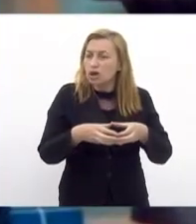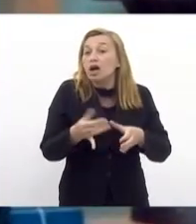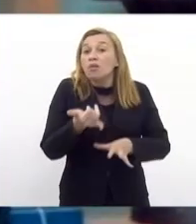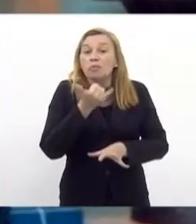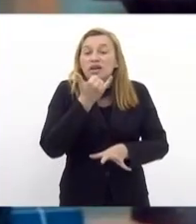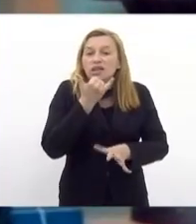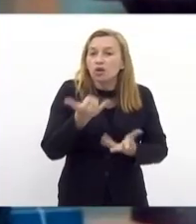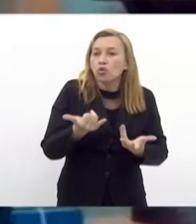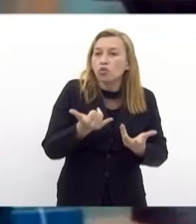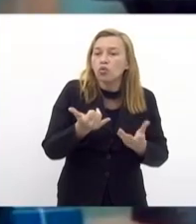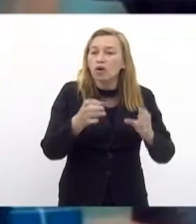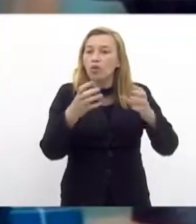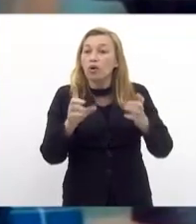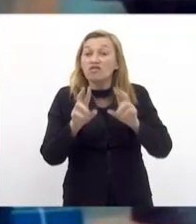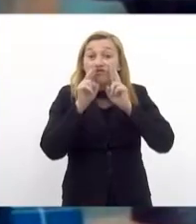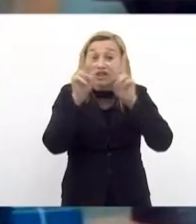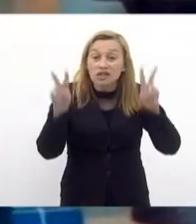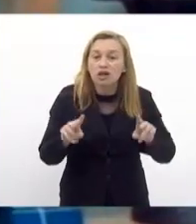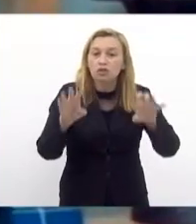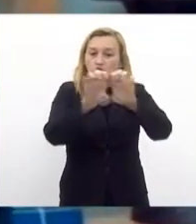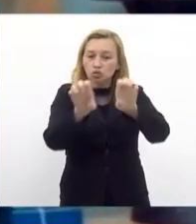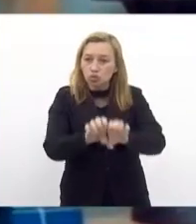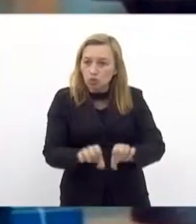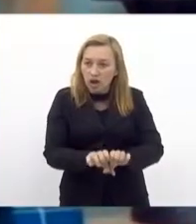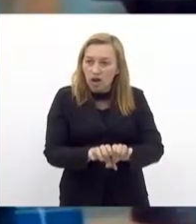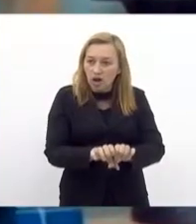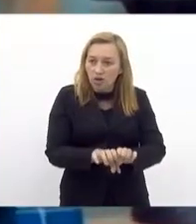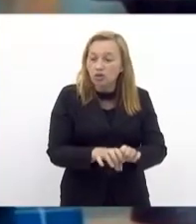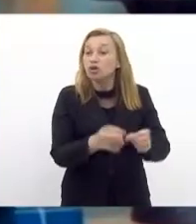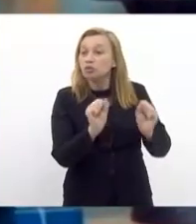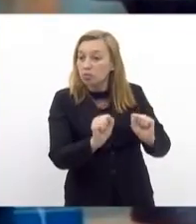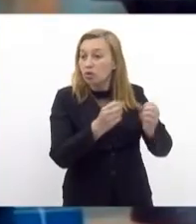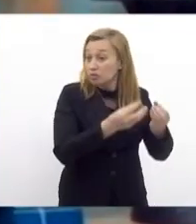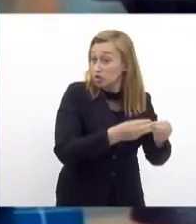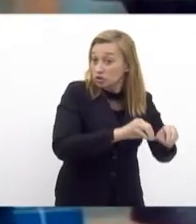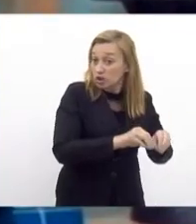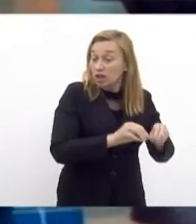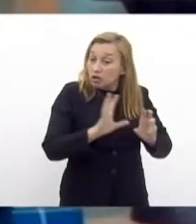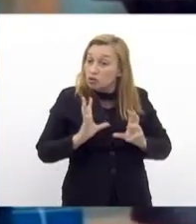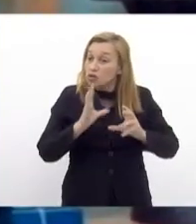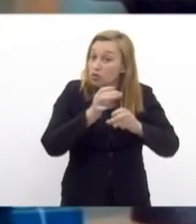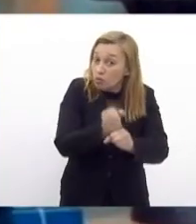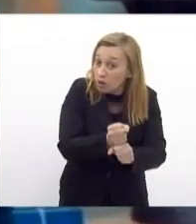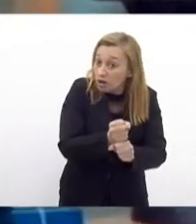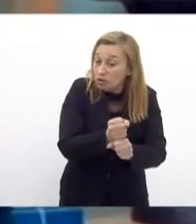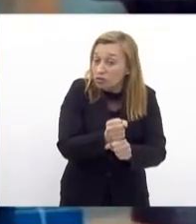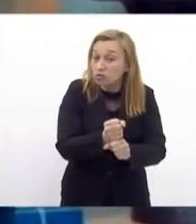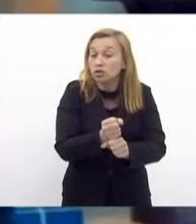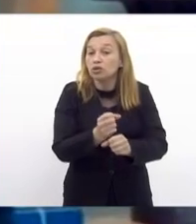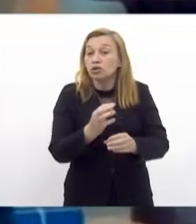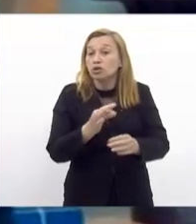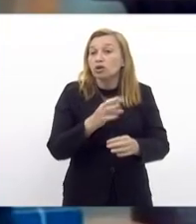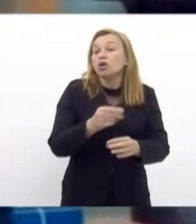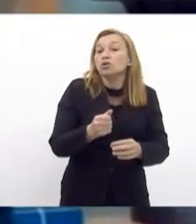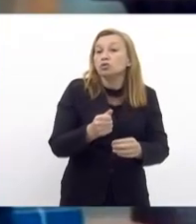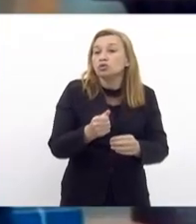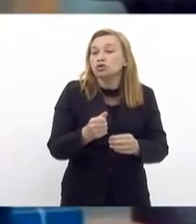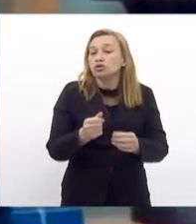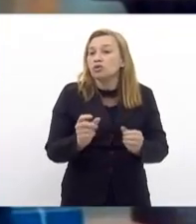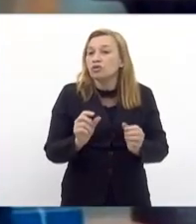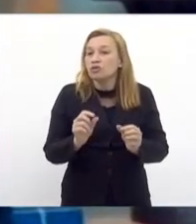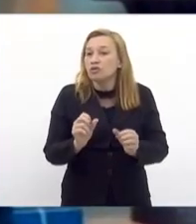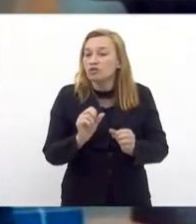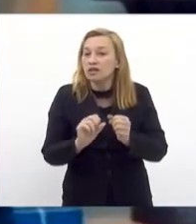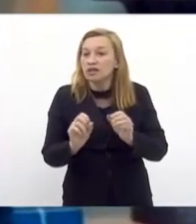uma visão estrutural das consequências que se vai fazer. As medidas que estão sendo tomadas, elas estão sendo